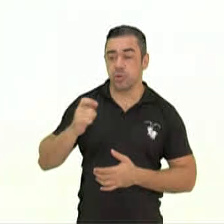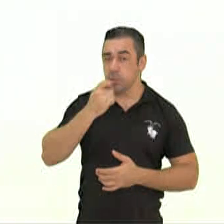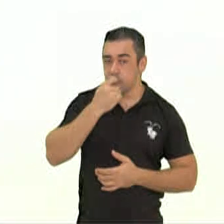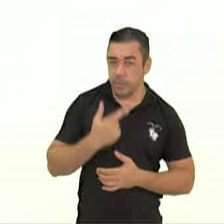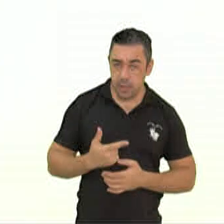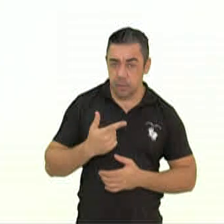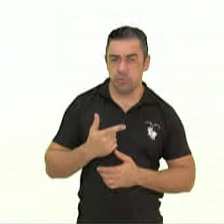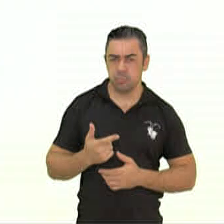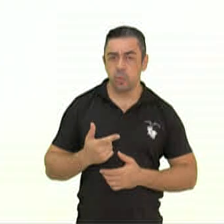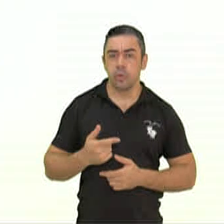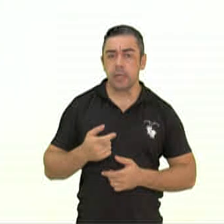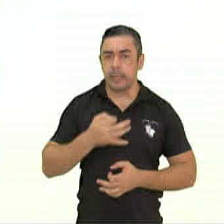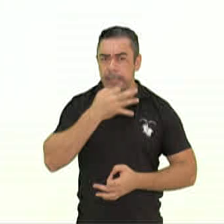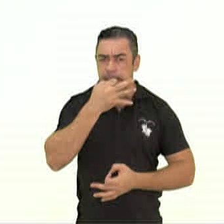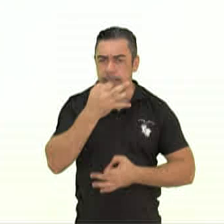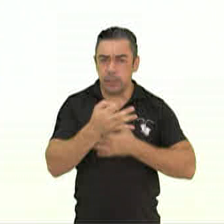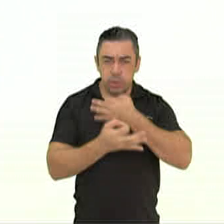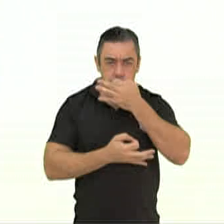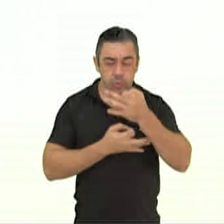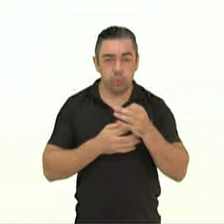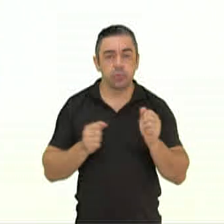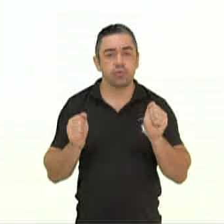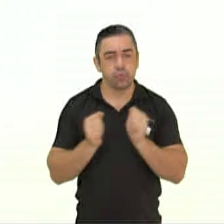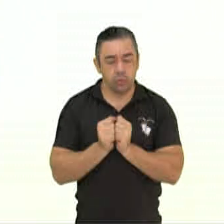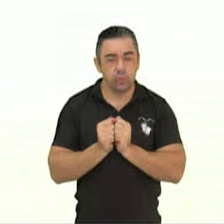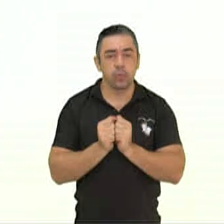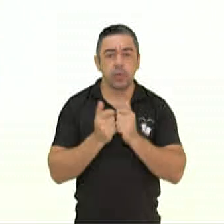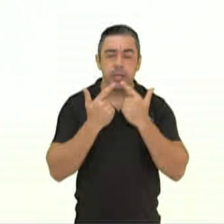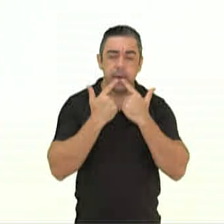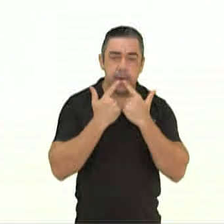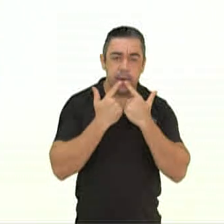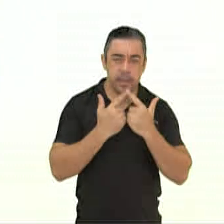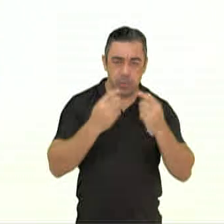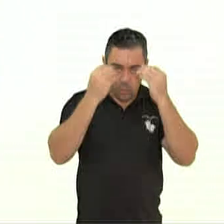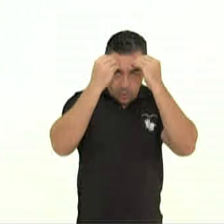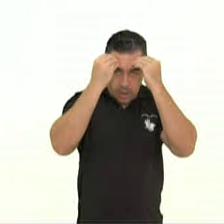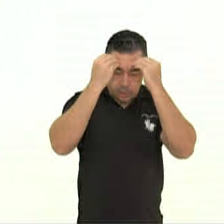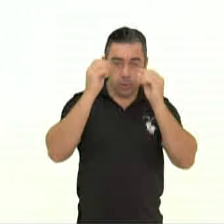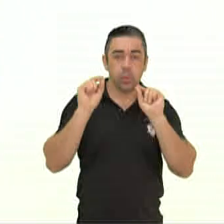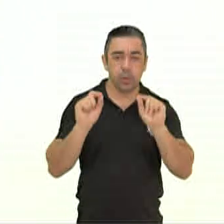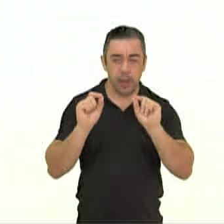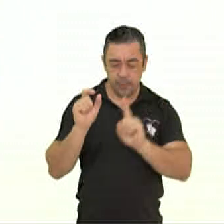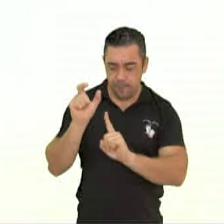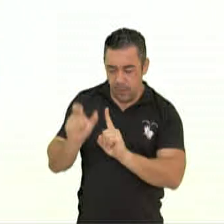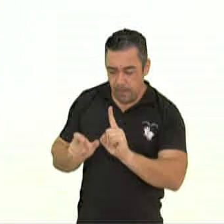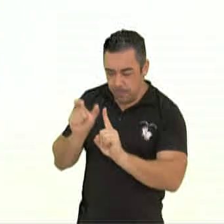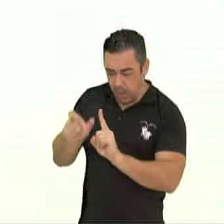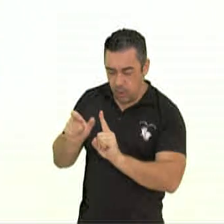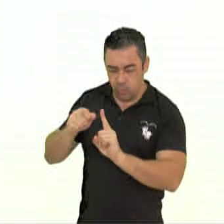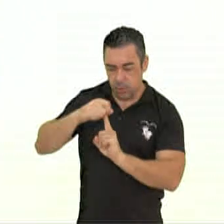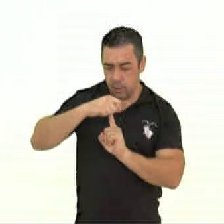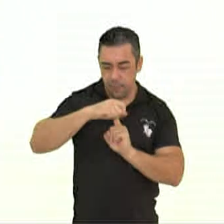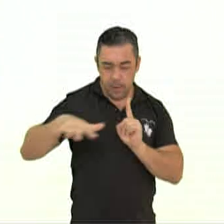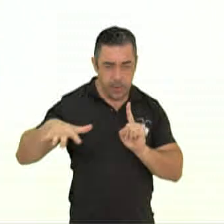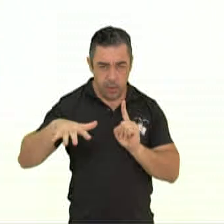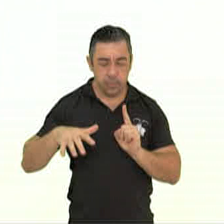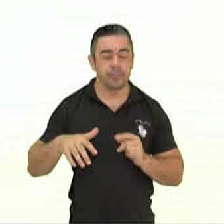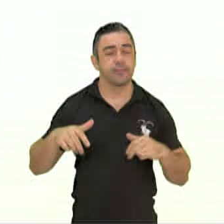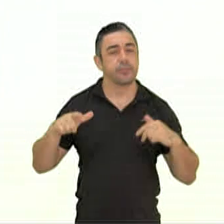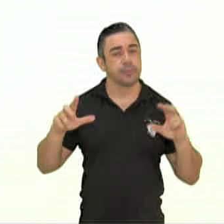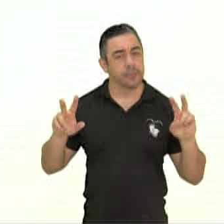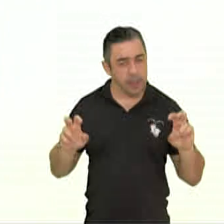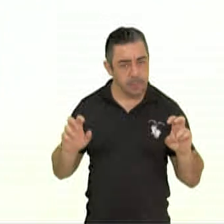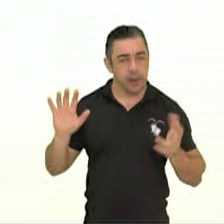e crítico, que mistura ou não linguagem verbal e não verbal, tendo por tema